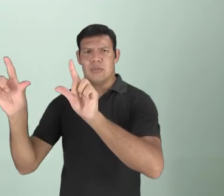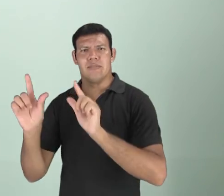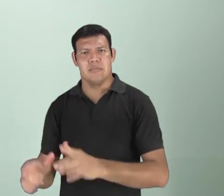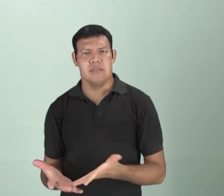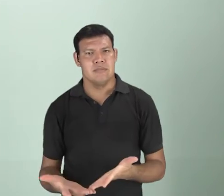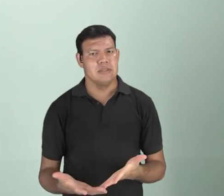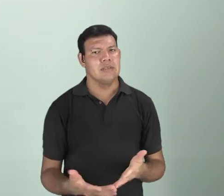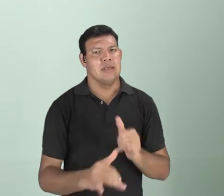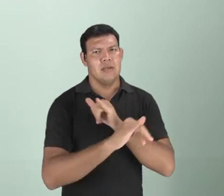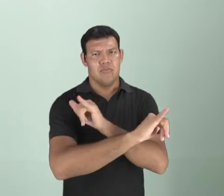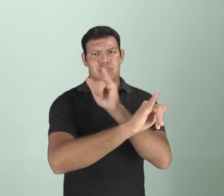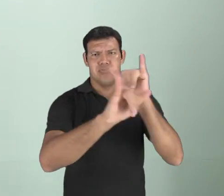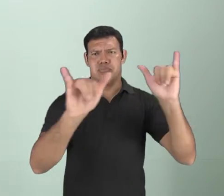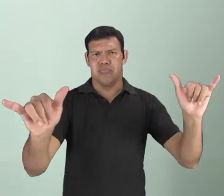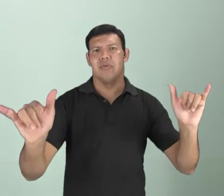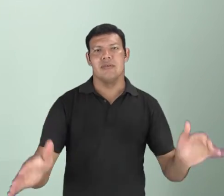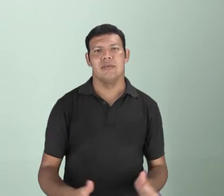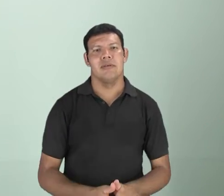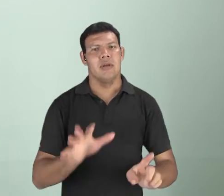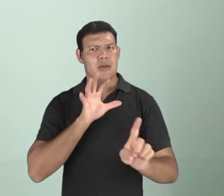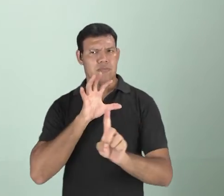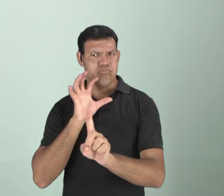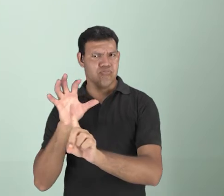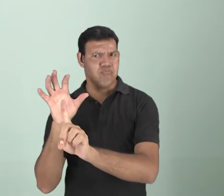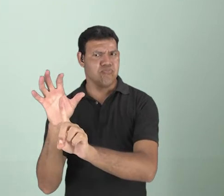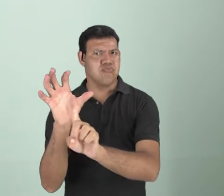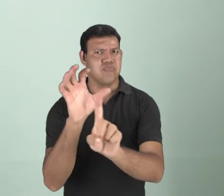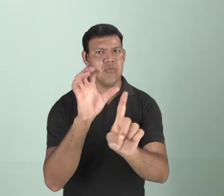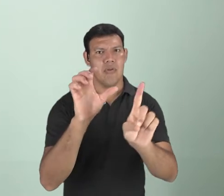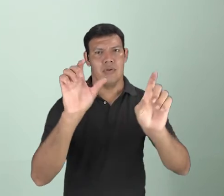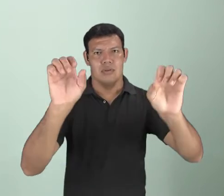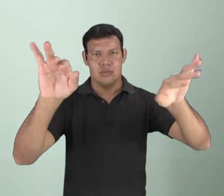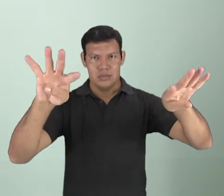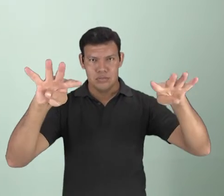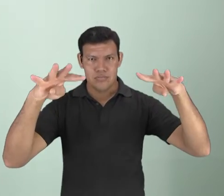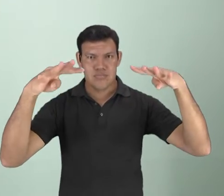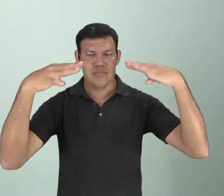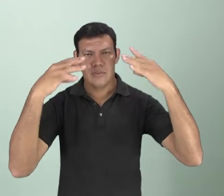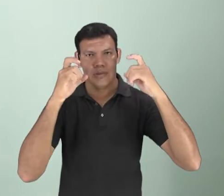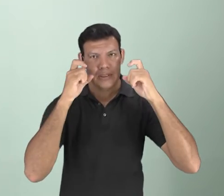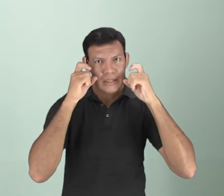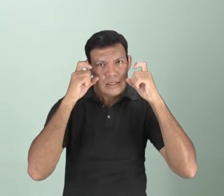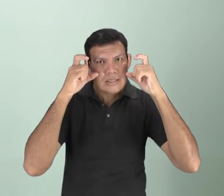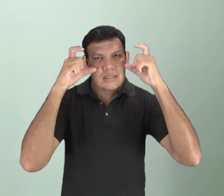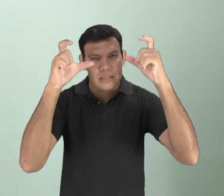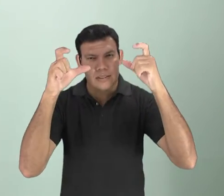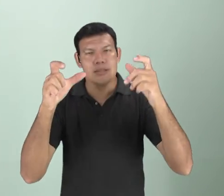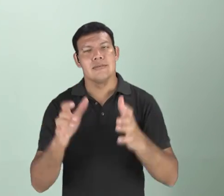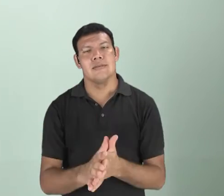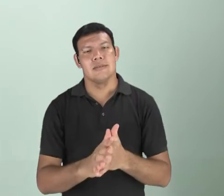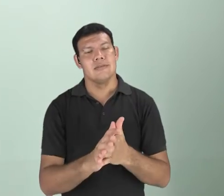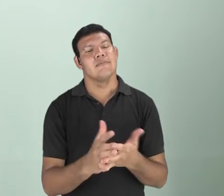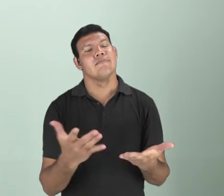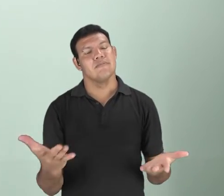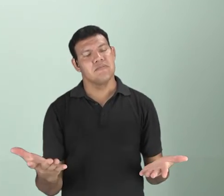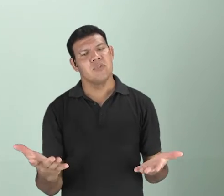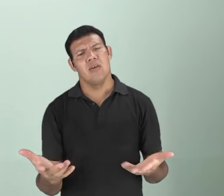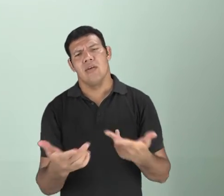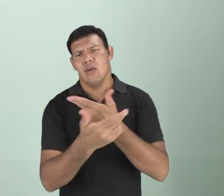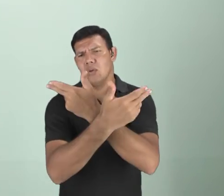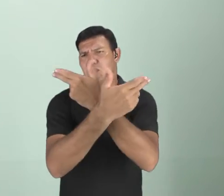cada uma com seu apelo, cada uma nos chamando a atenção, cada uma veiculando uma